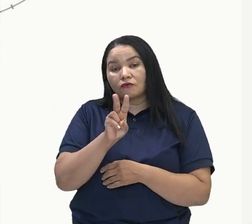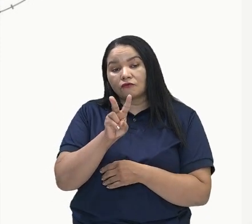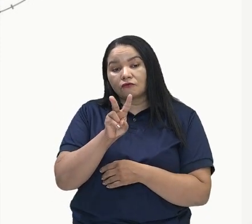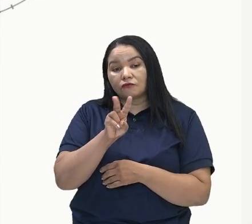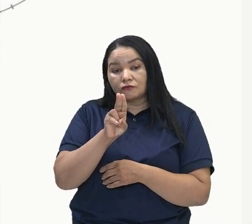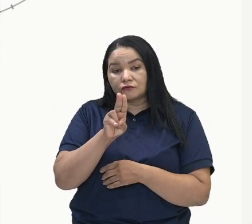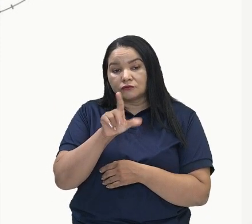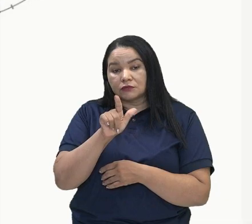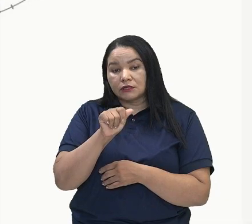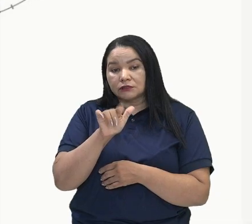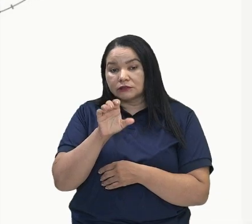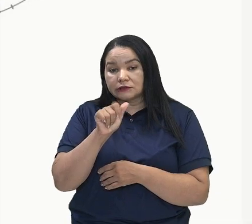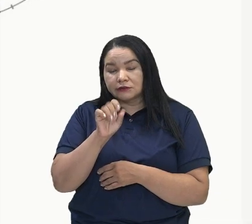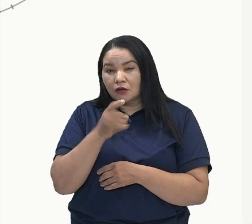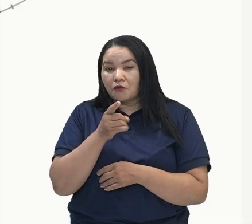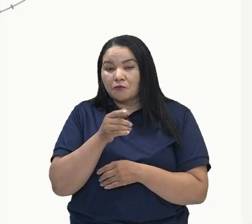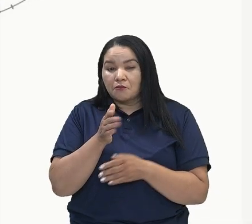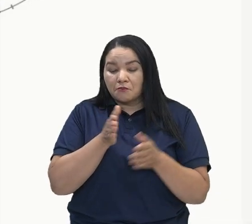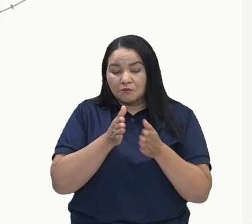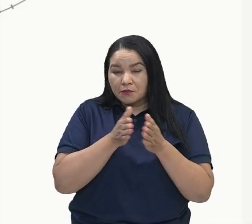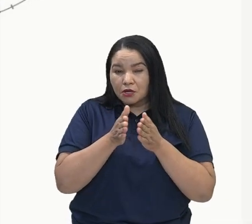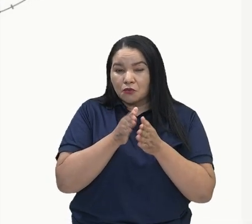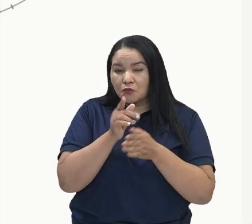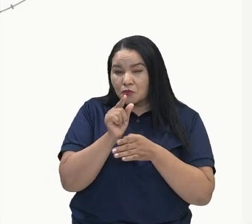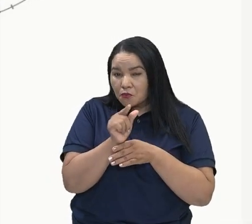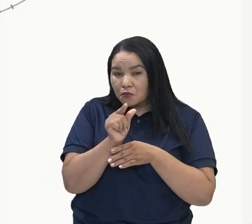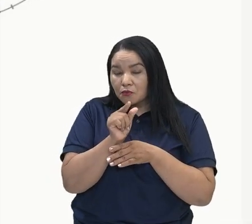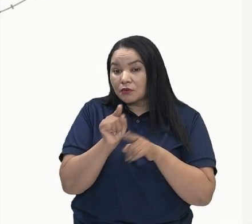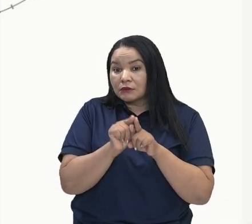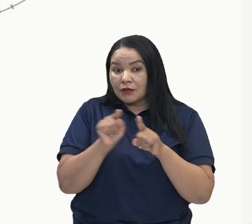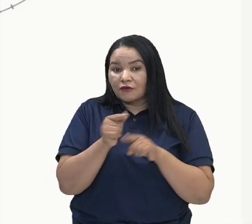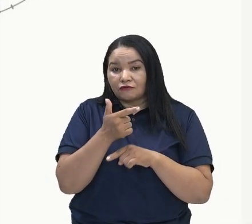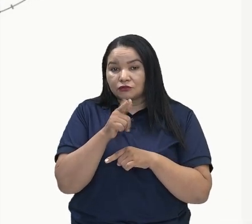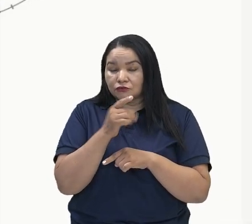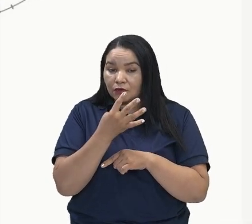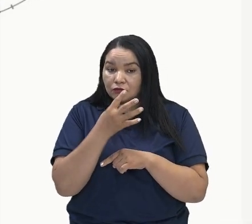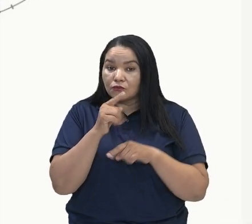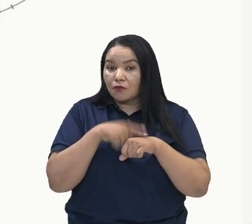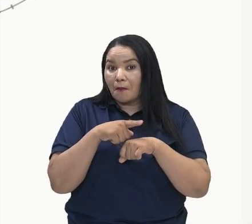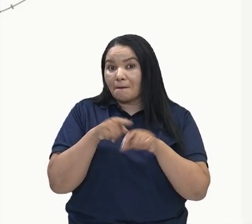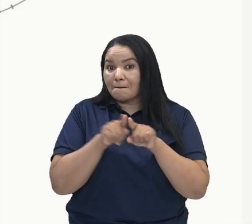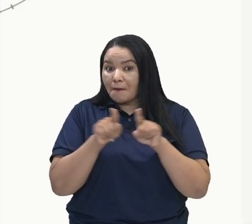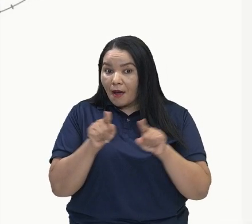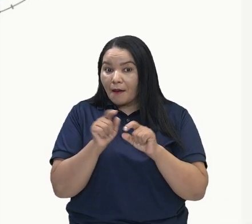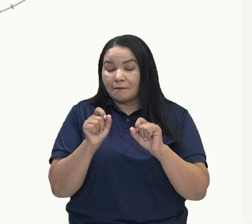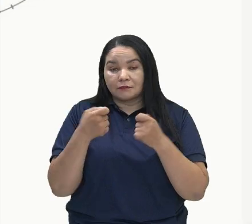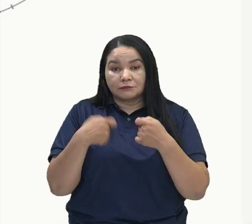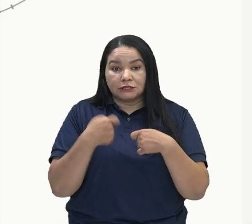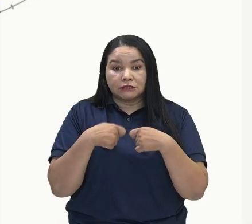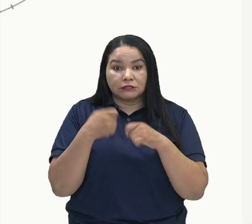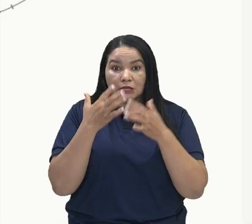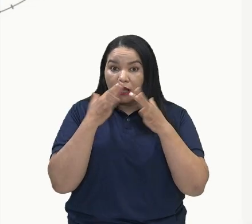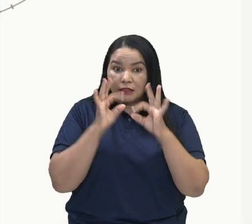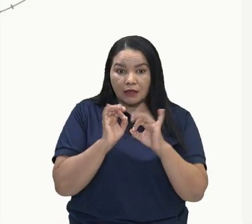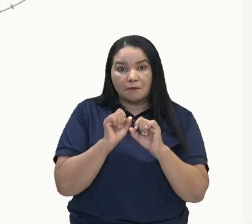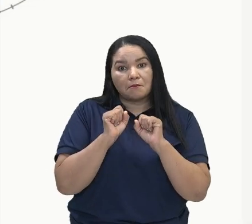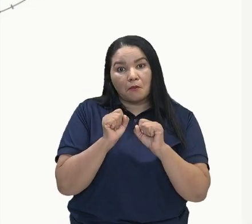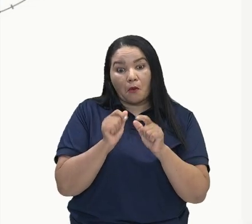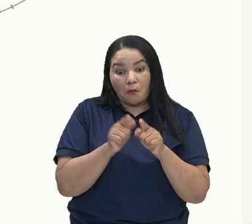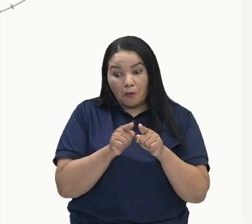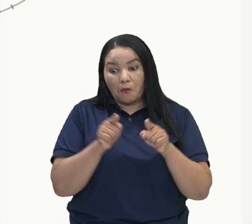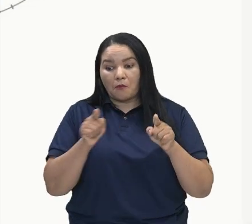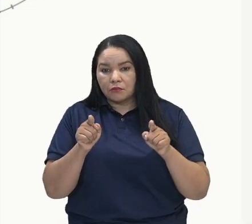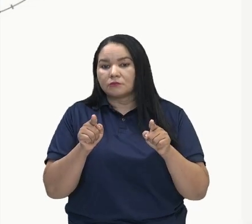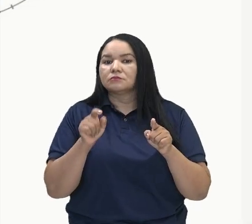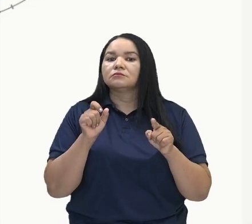ali relativamente curto. Porém, a gente precisa se atentar que esse período ele pode se estender, tá, gente? Então,